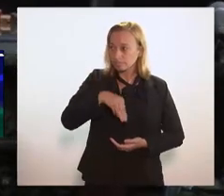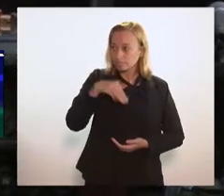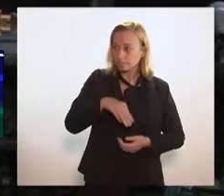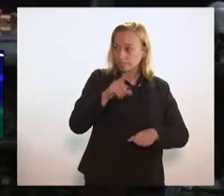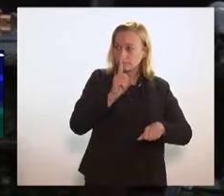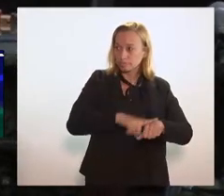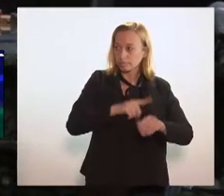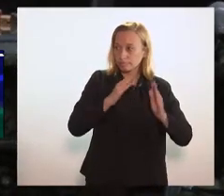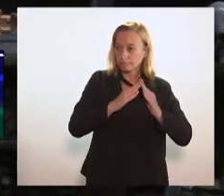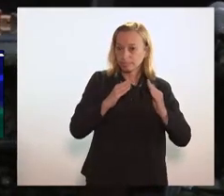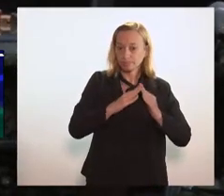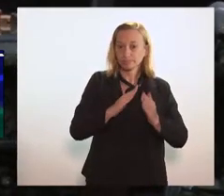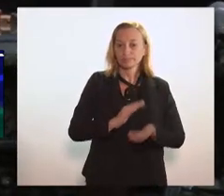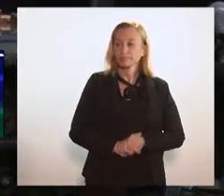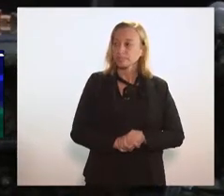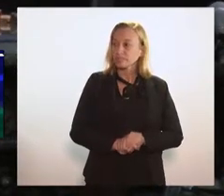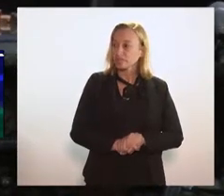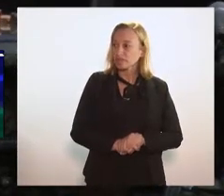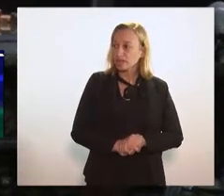minutos regimentais.